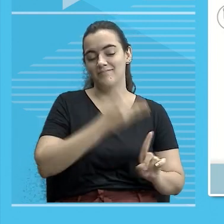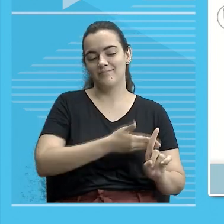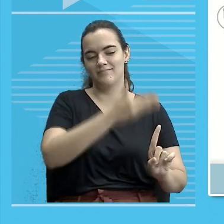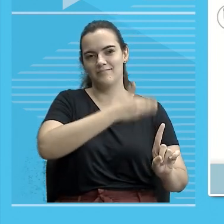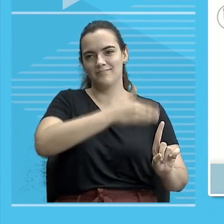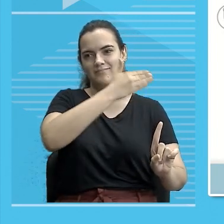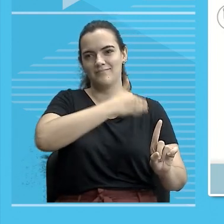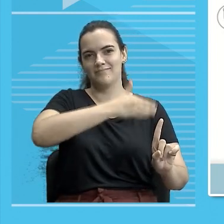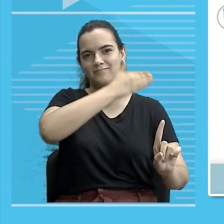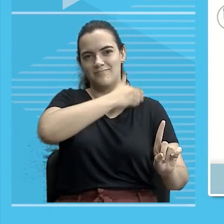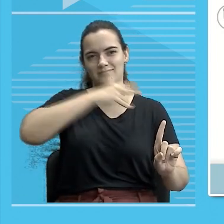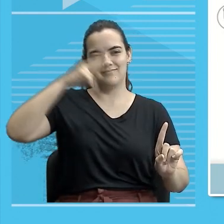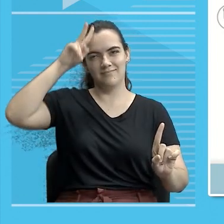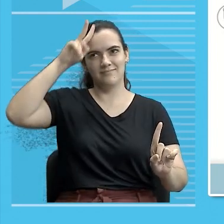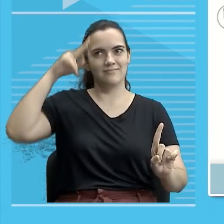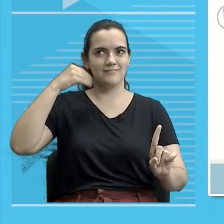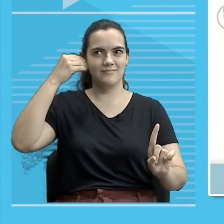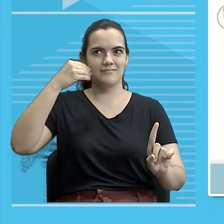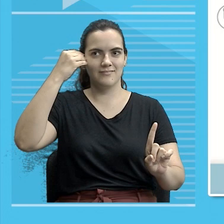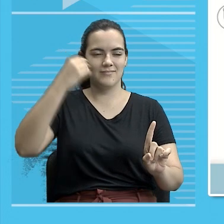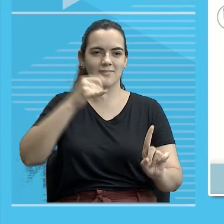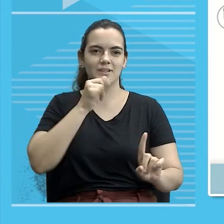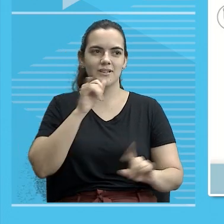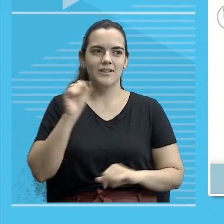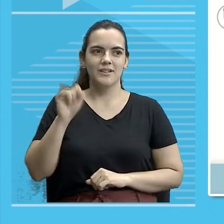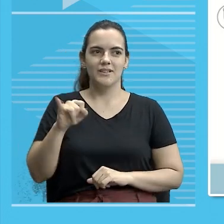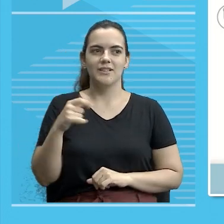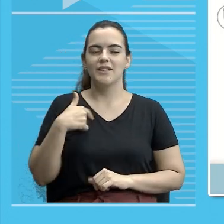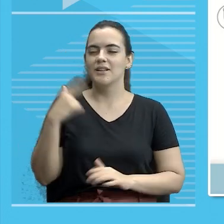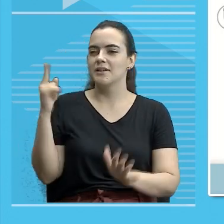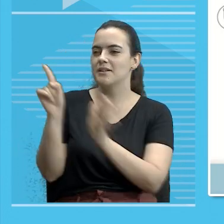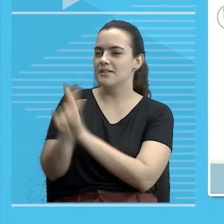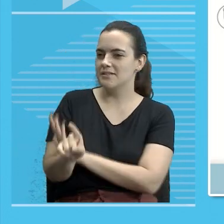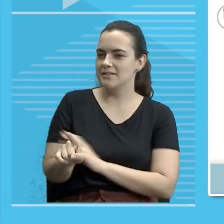para elas aqui estão no estúdio qualidade